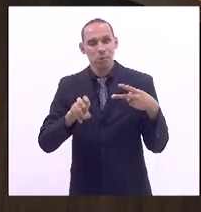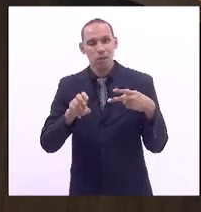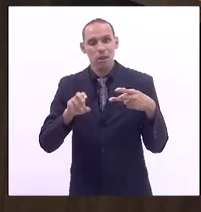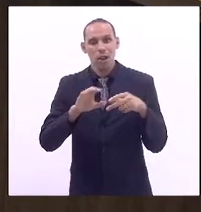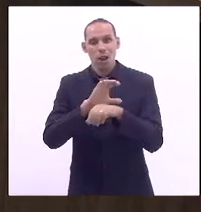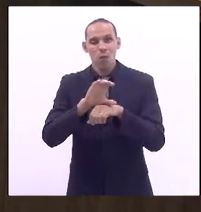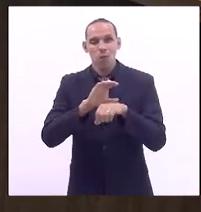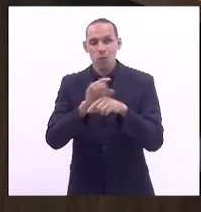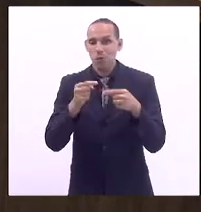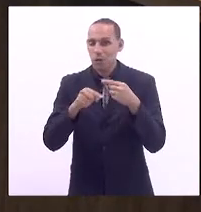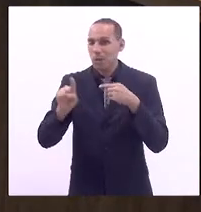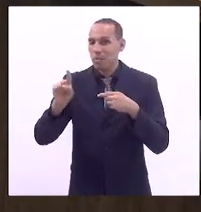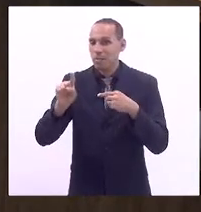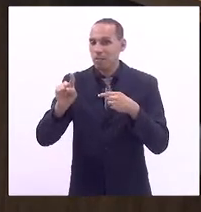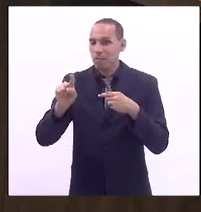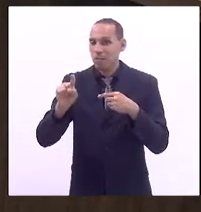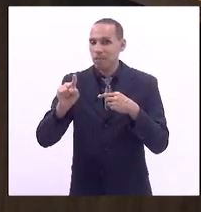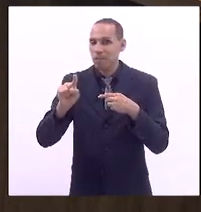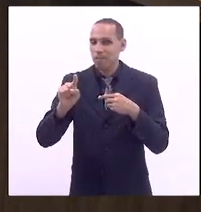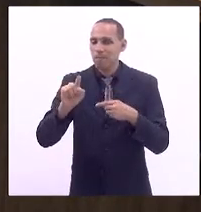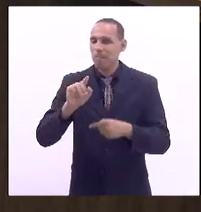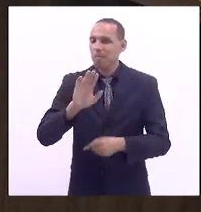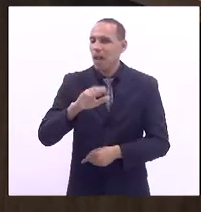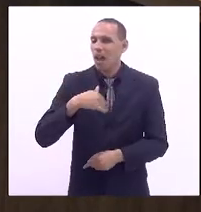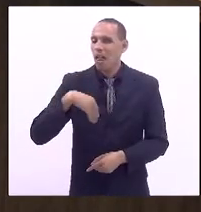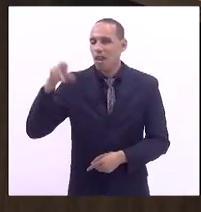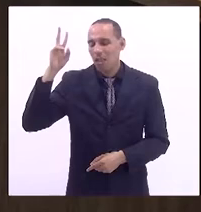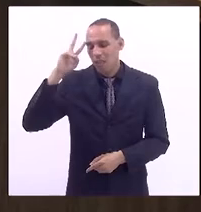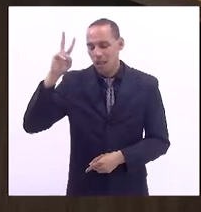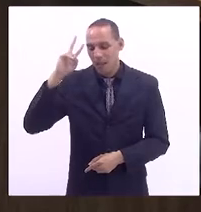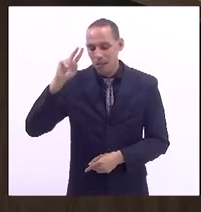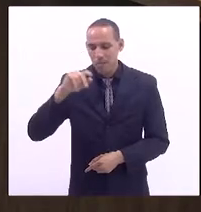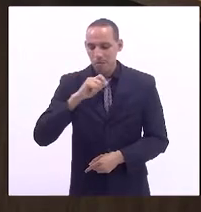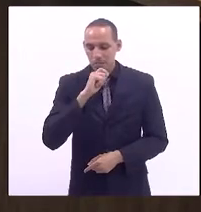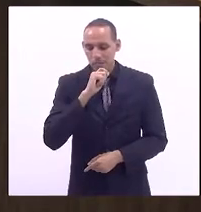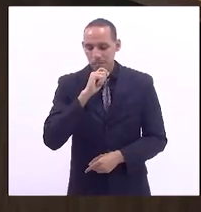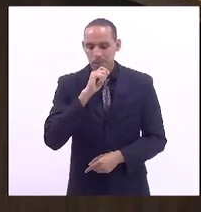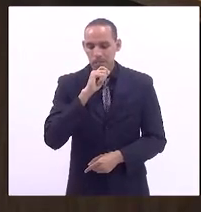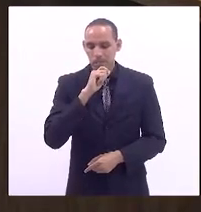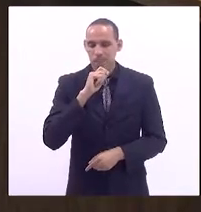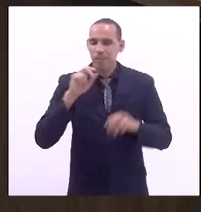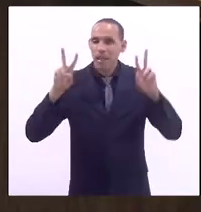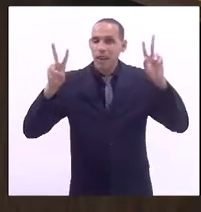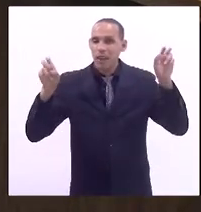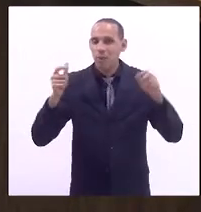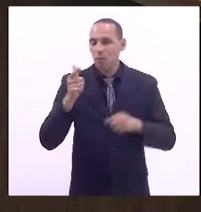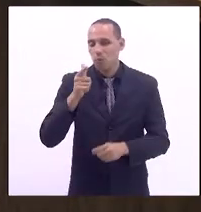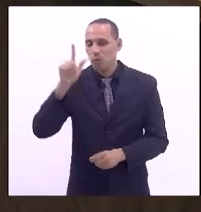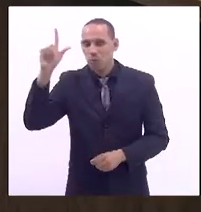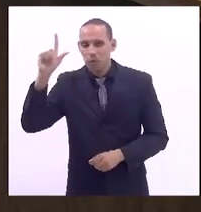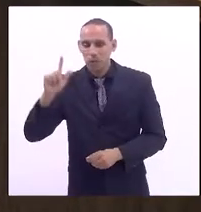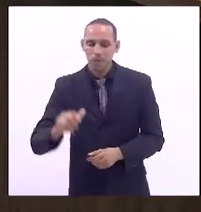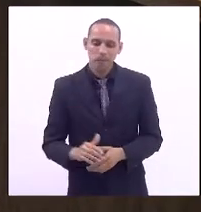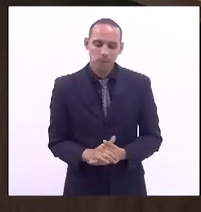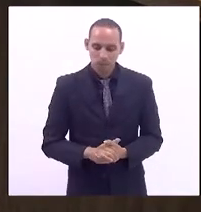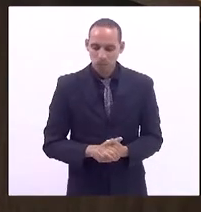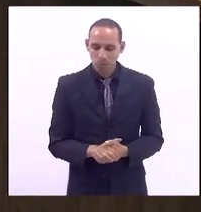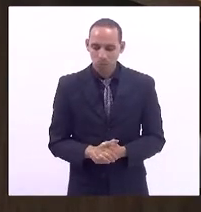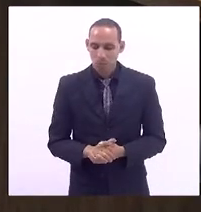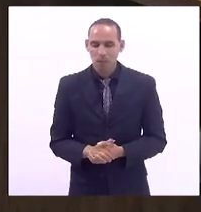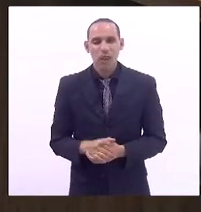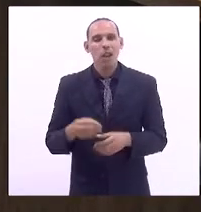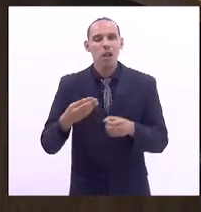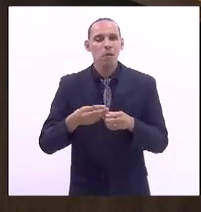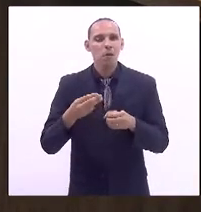inconstitucionalidade mas me lembrei só presidente de uma outra questão o e